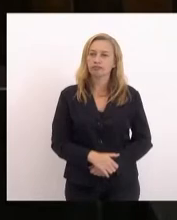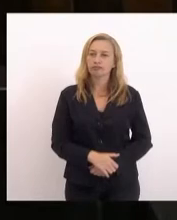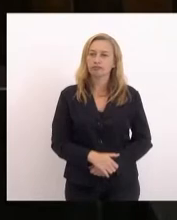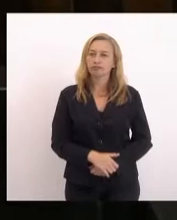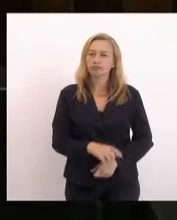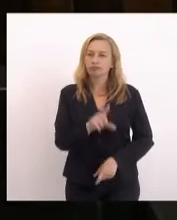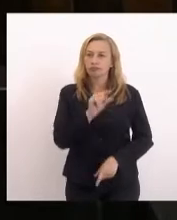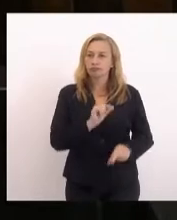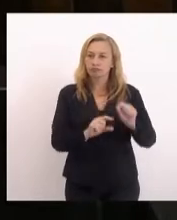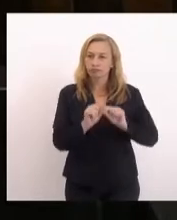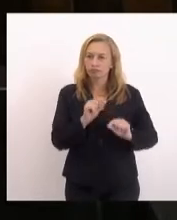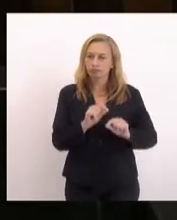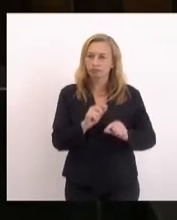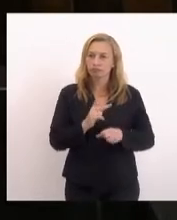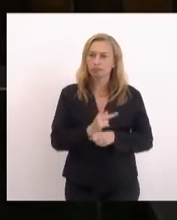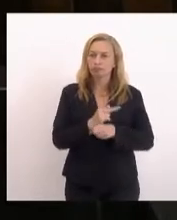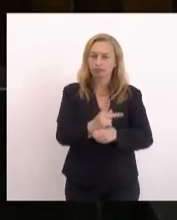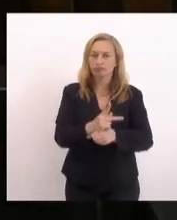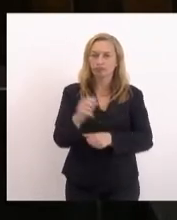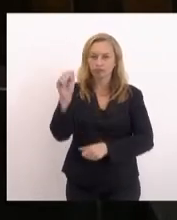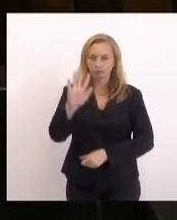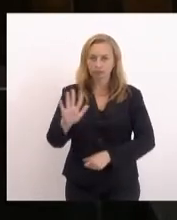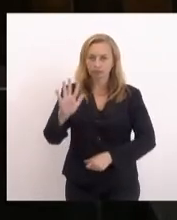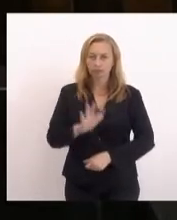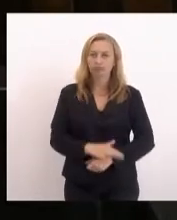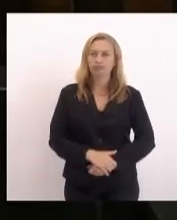definidos pelo Procurador-Geral.